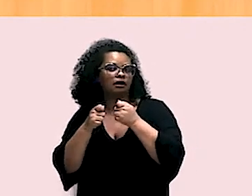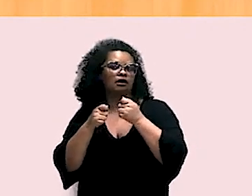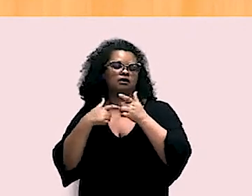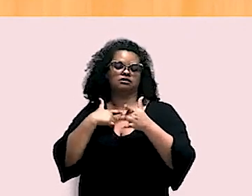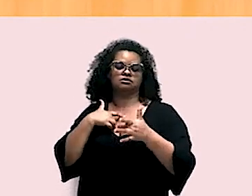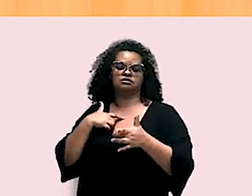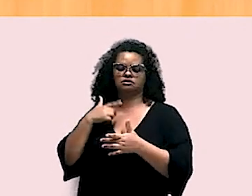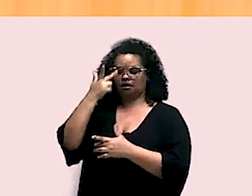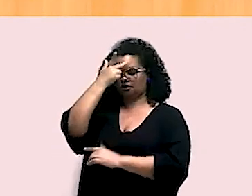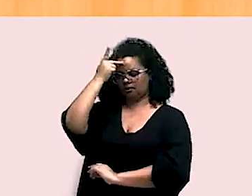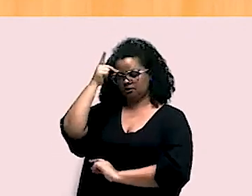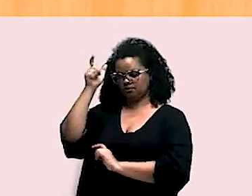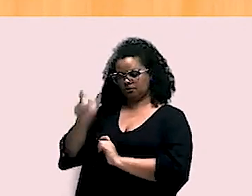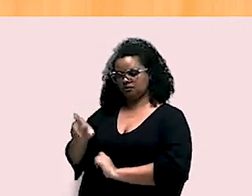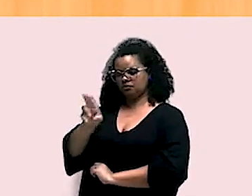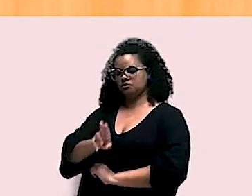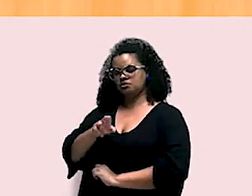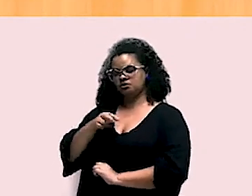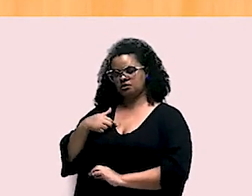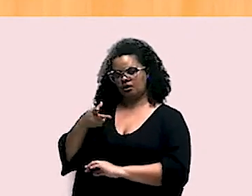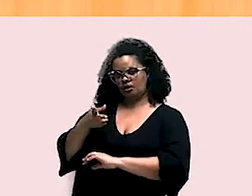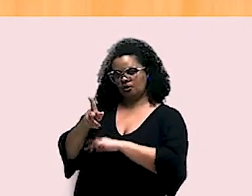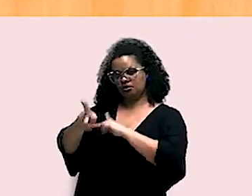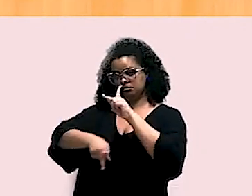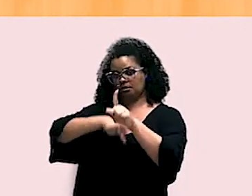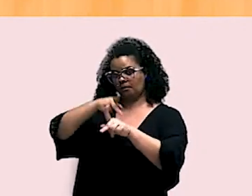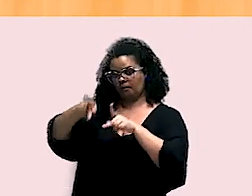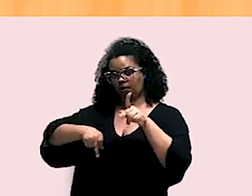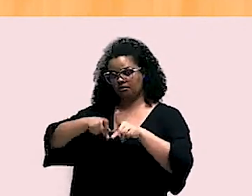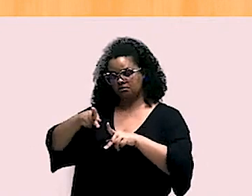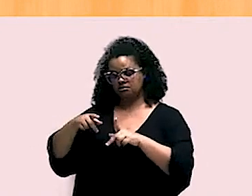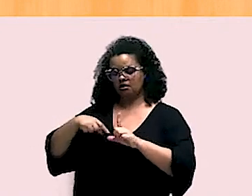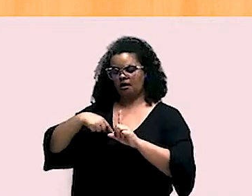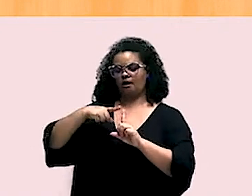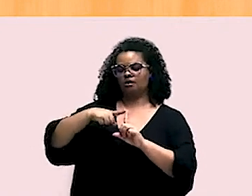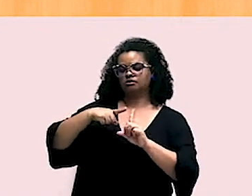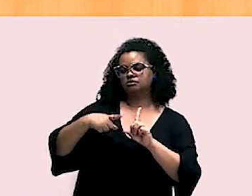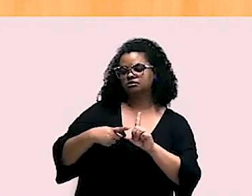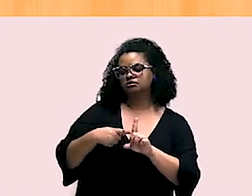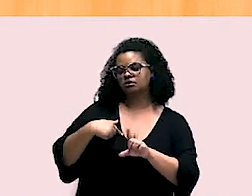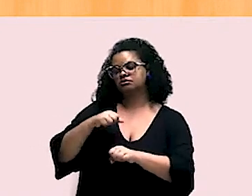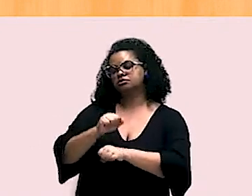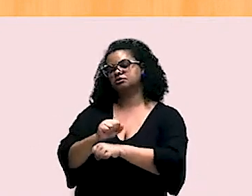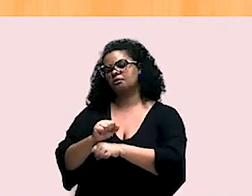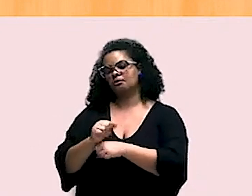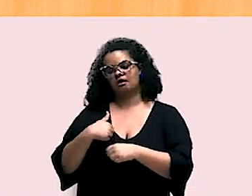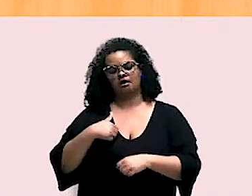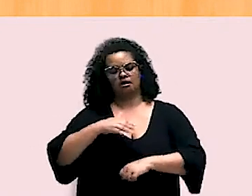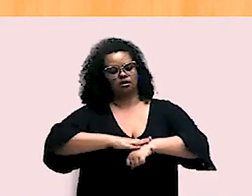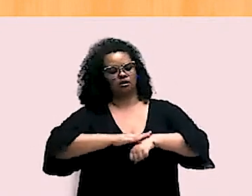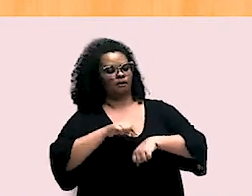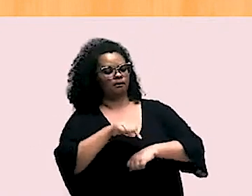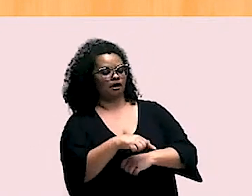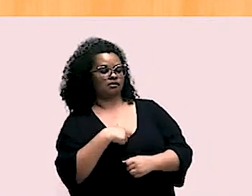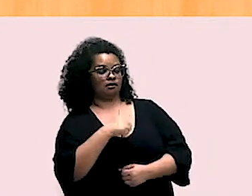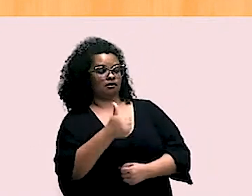os usuários de saúde, ou seja, entrevistas com aquelas gestantes que estavam esperando o atendimento lá na hora da